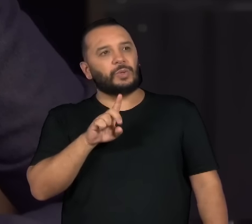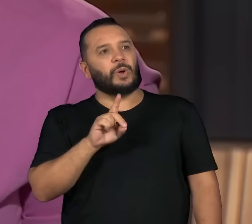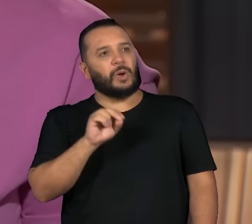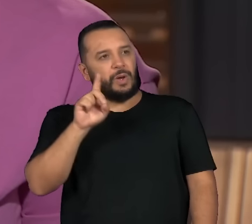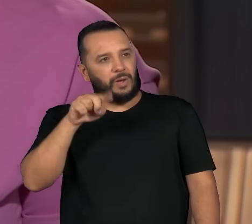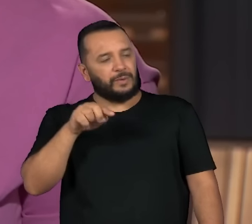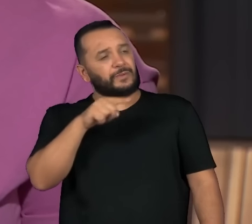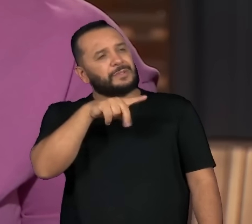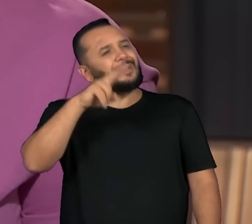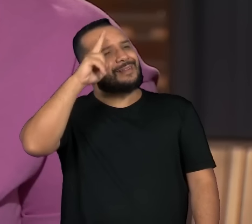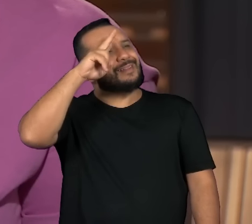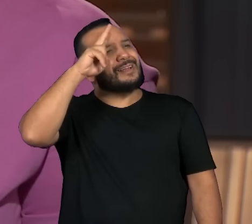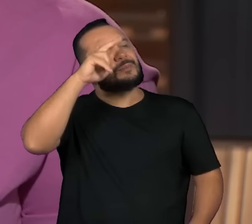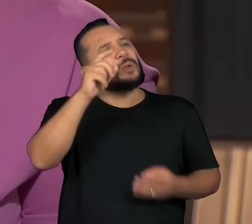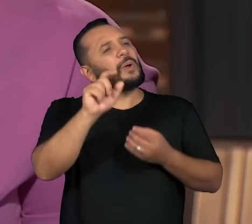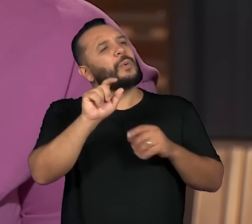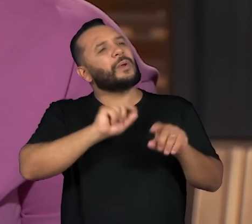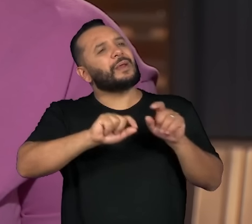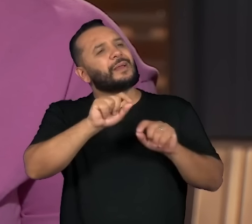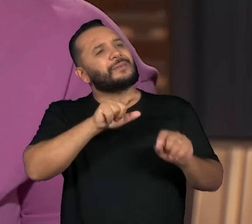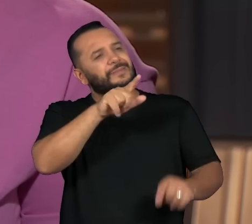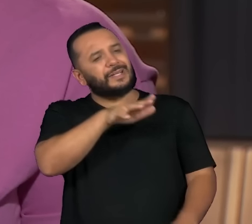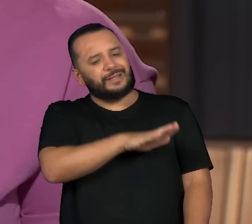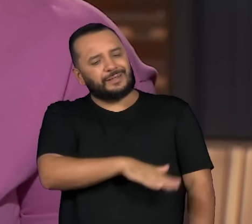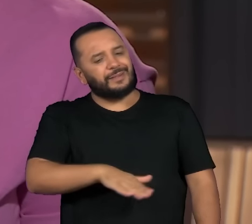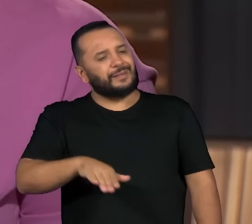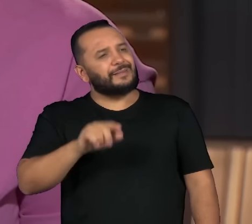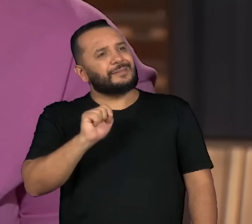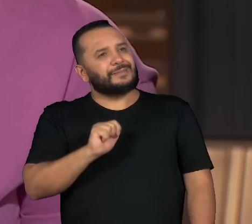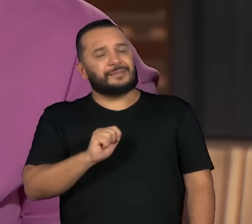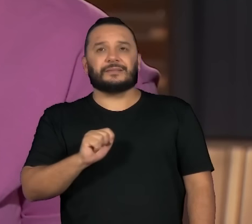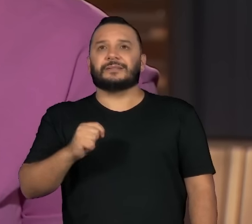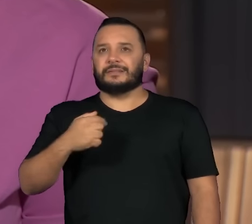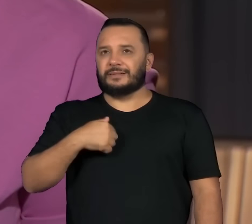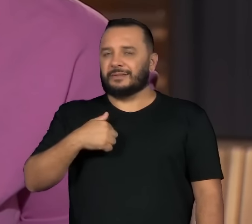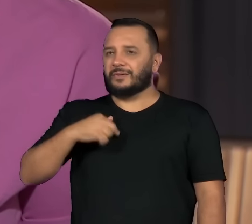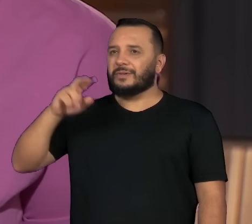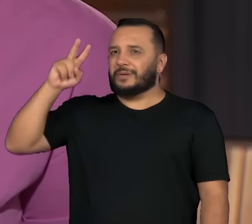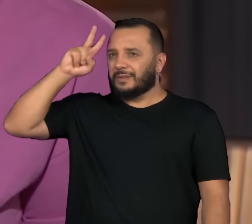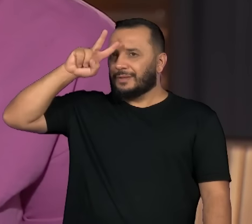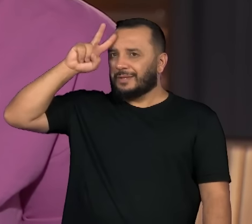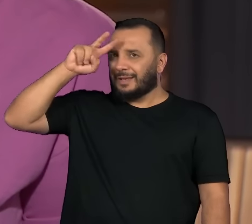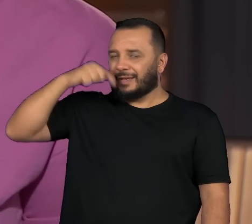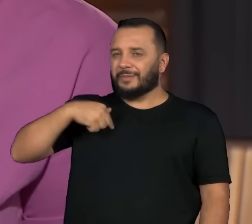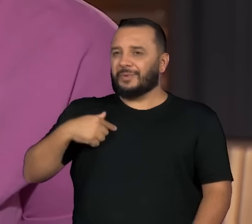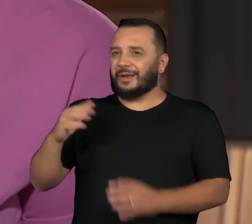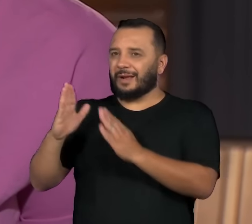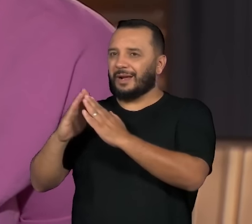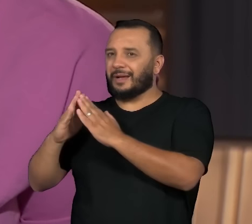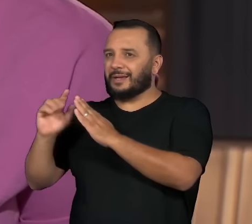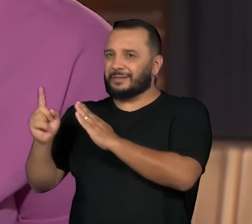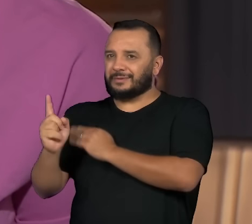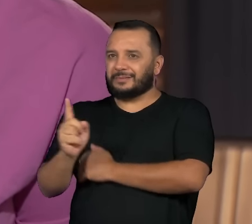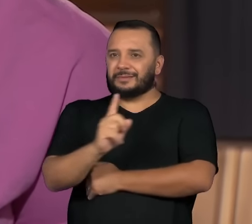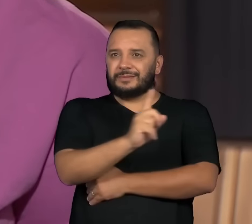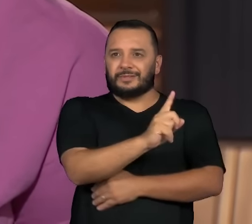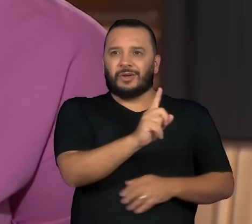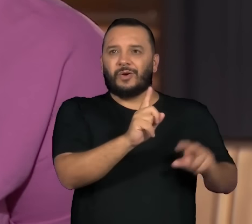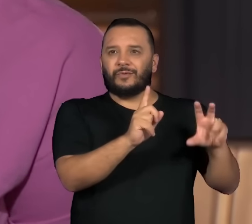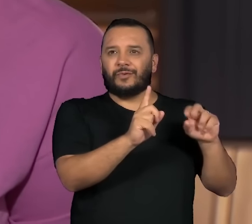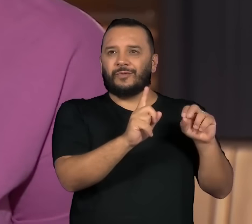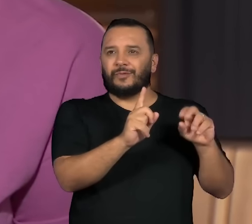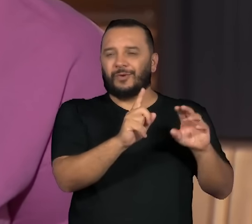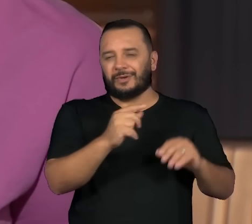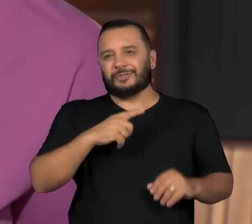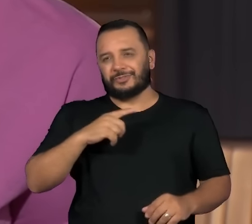infância? Acho que eu tenho muito a imagem do caminho da minha casa para a casa do meu avô, que era uma rua, subindo